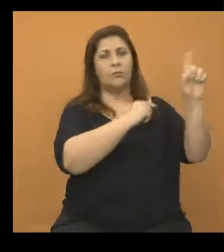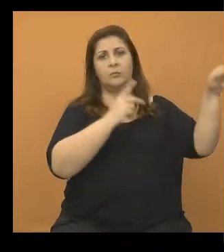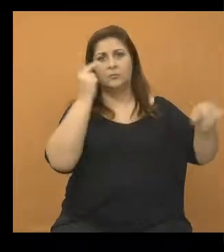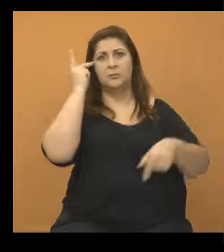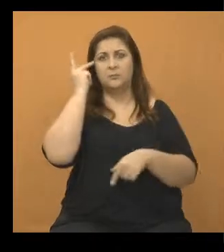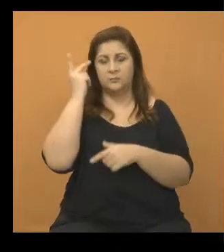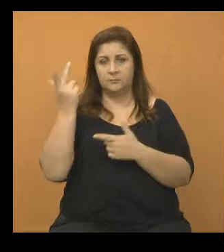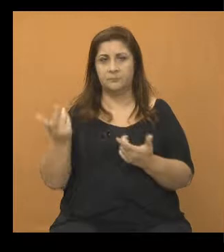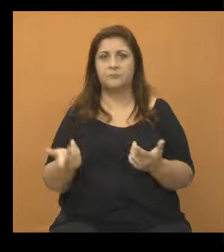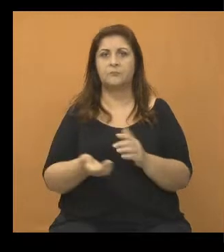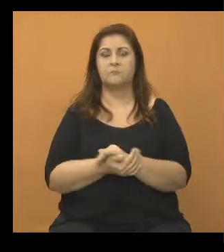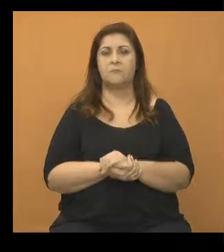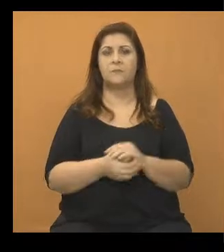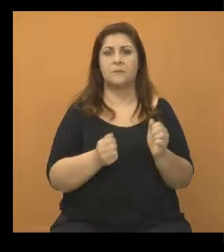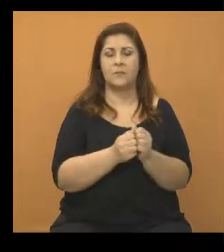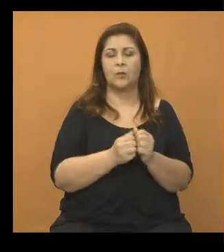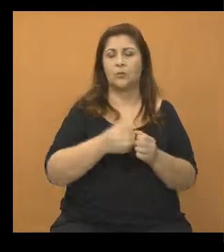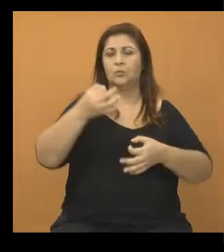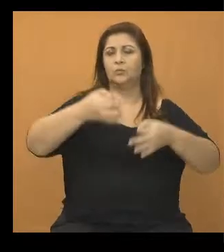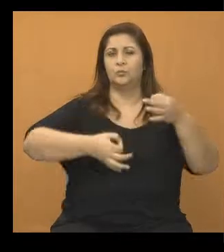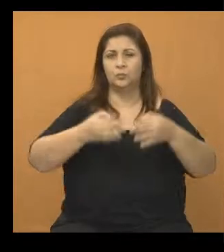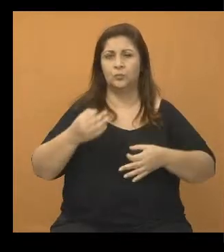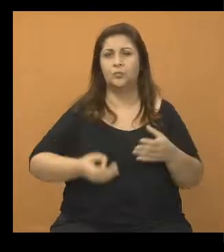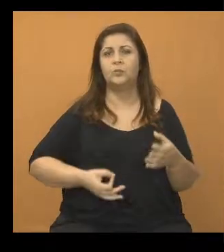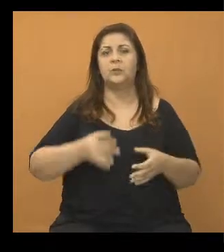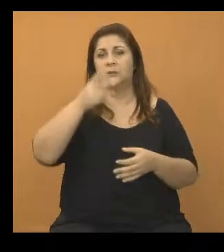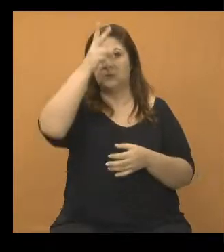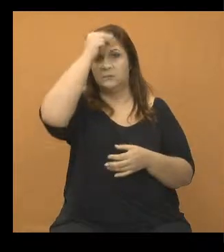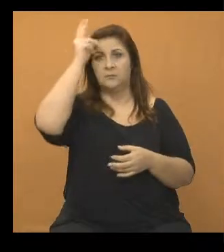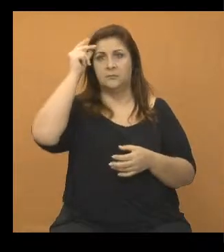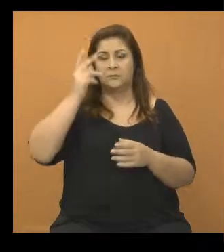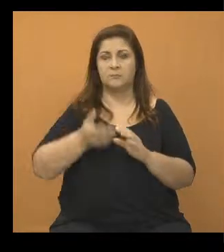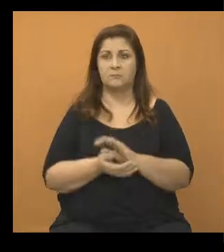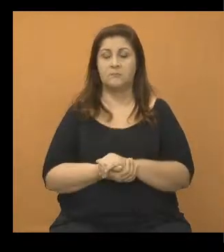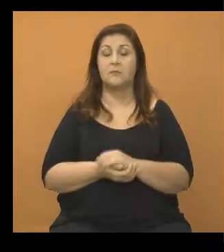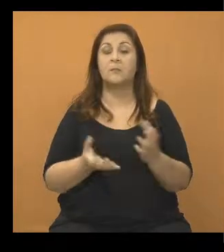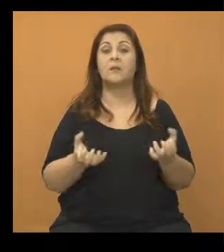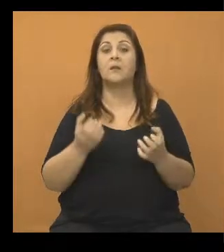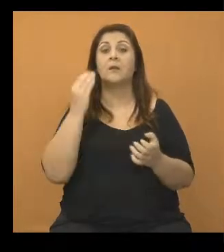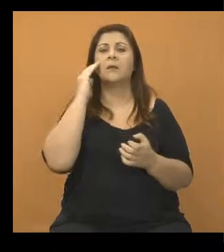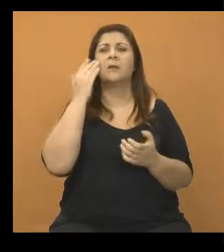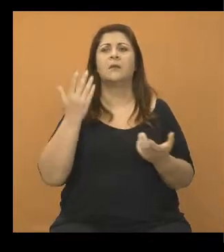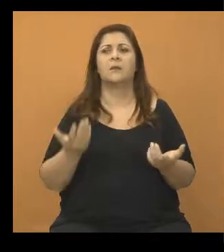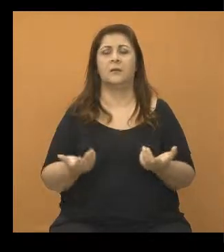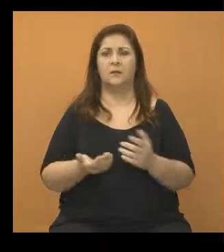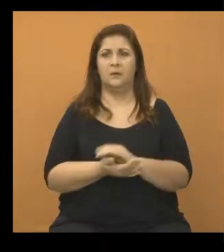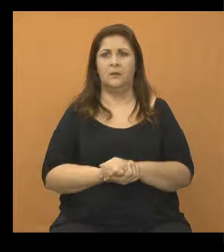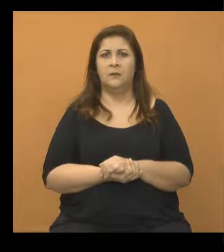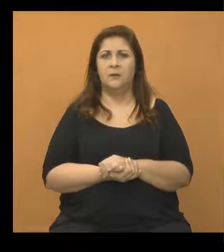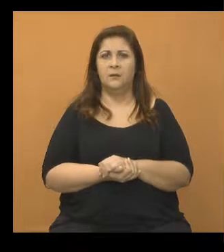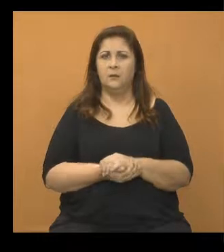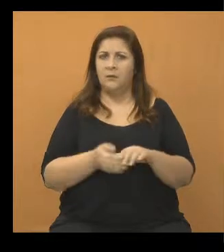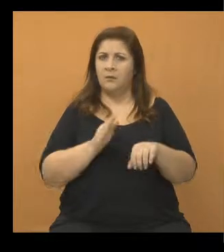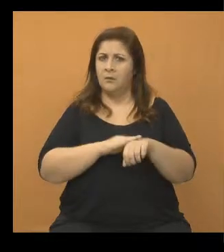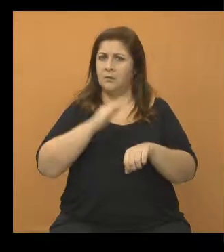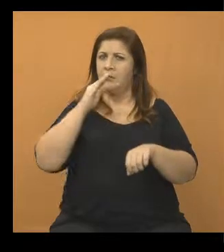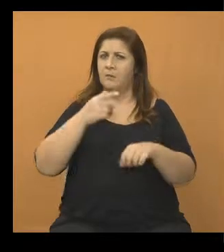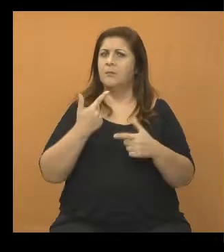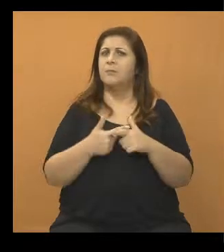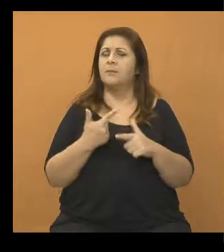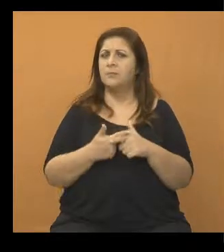tive presente, junto com os juízes e o prefeito. Então, eu queria entender esse aumento,